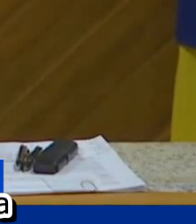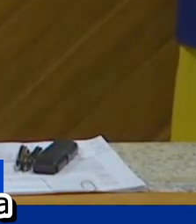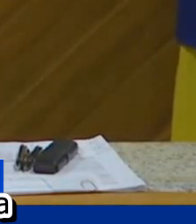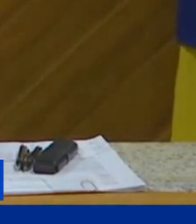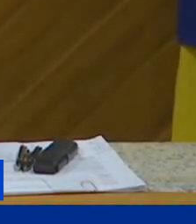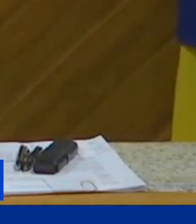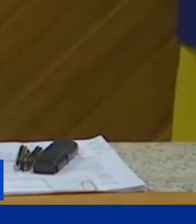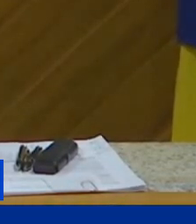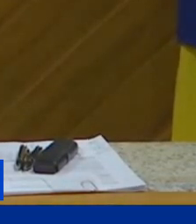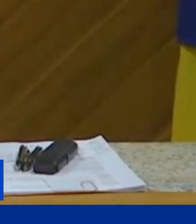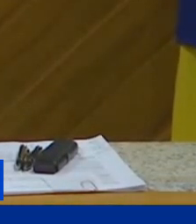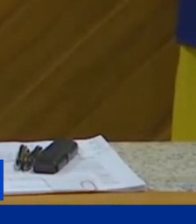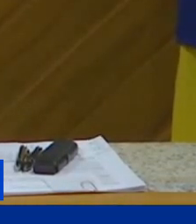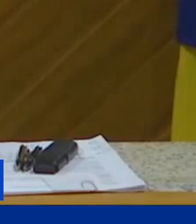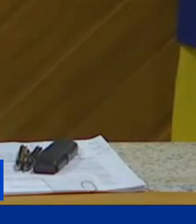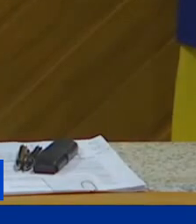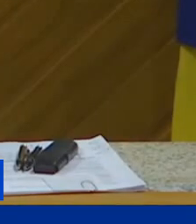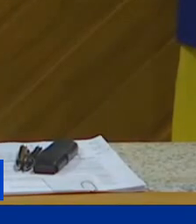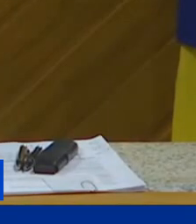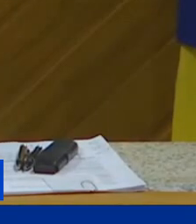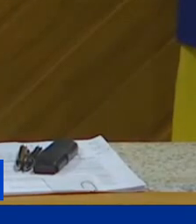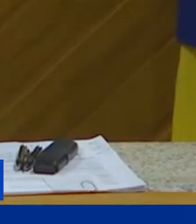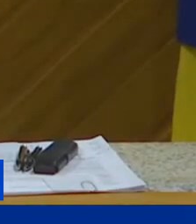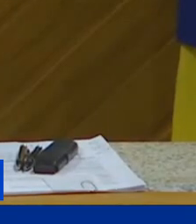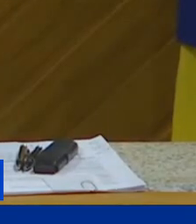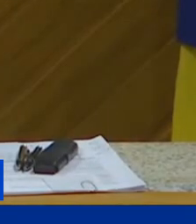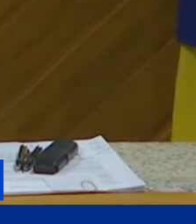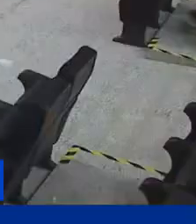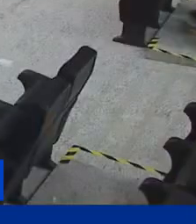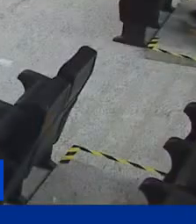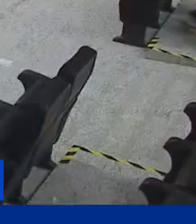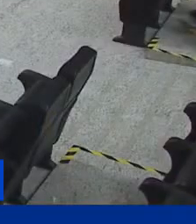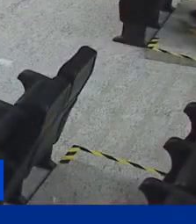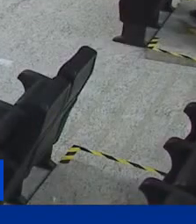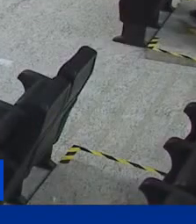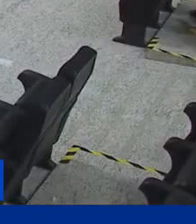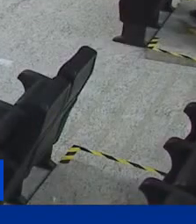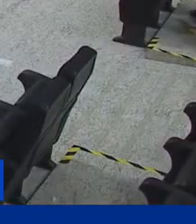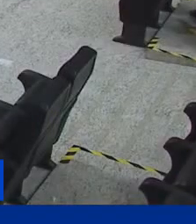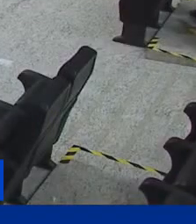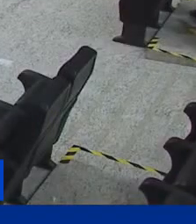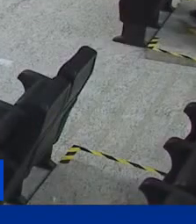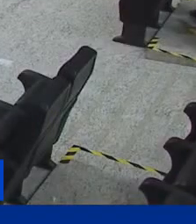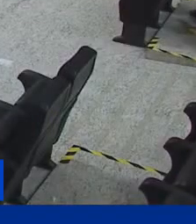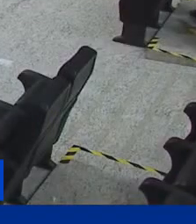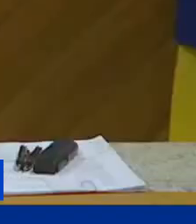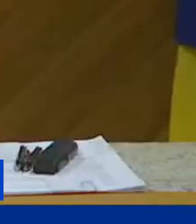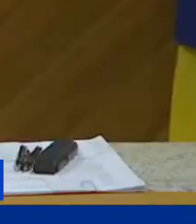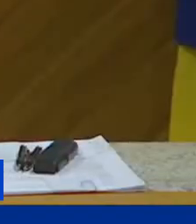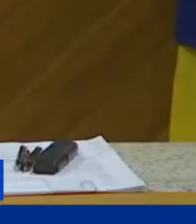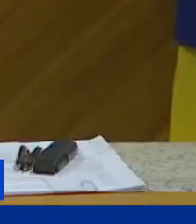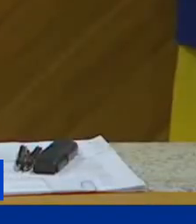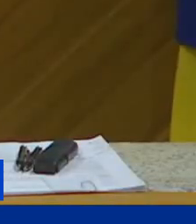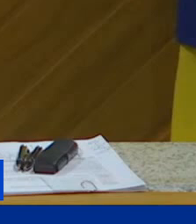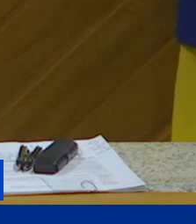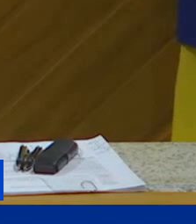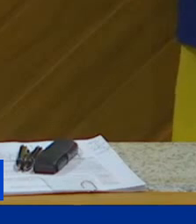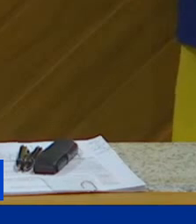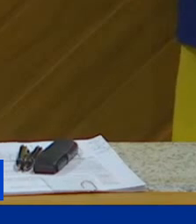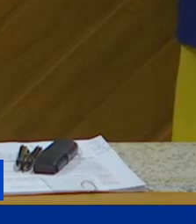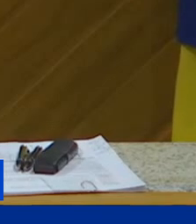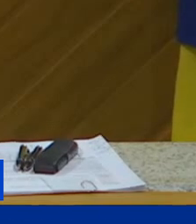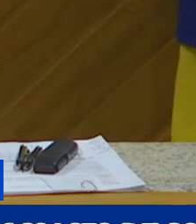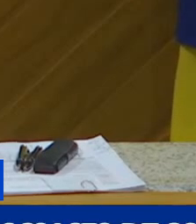da última sessão judiciária ordinária. Se não houver óbice, declaro a ata aprovada. Ata